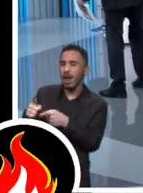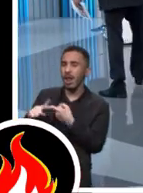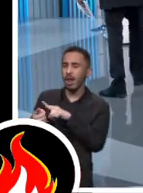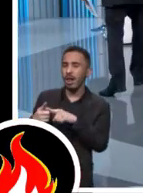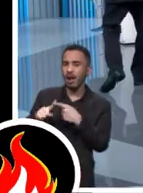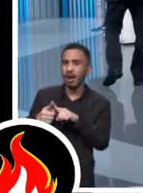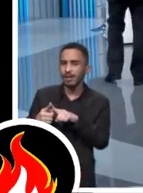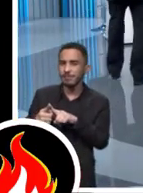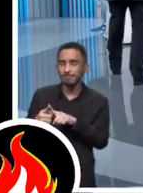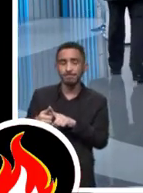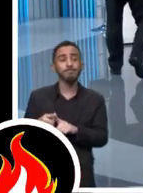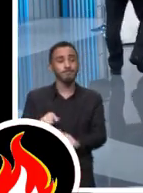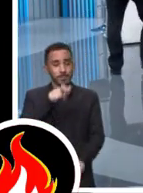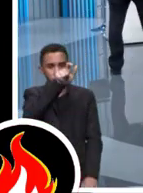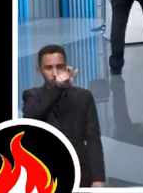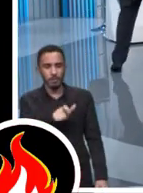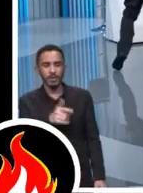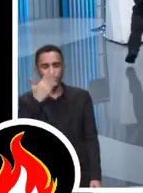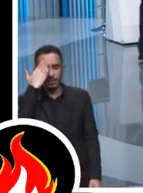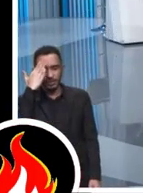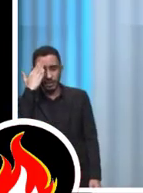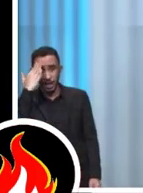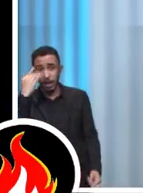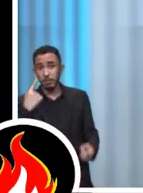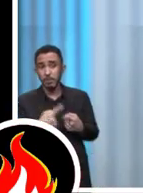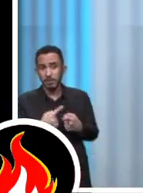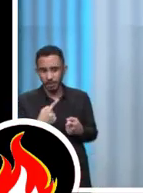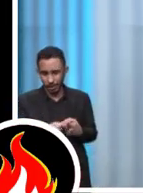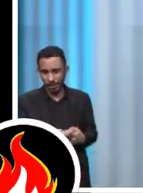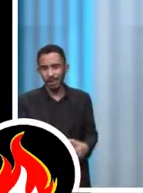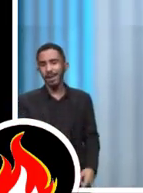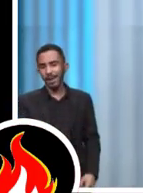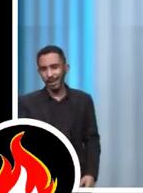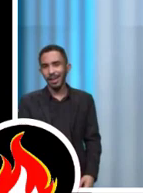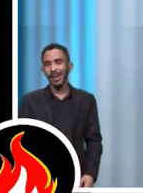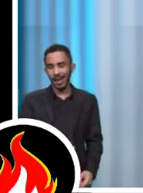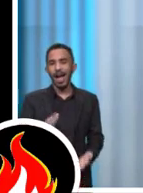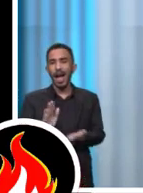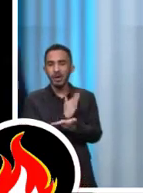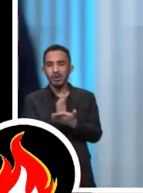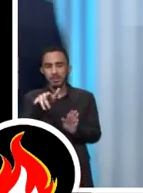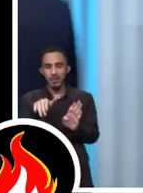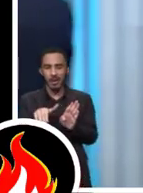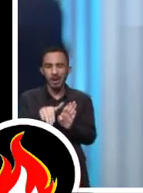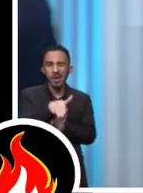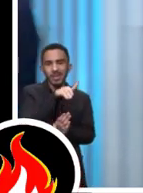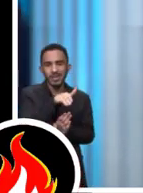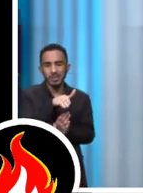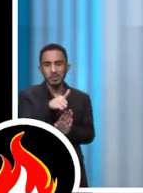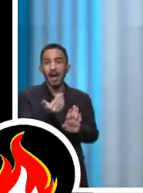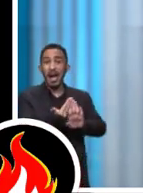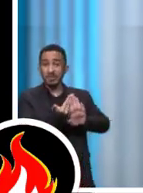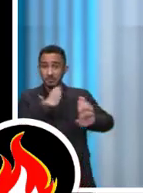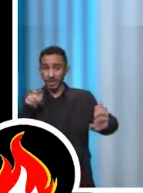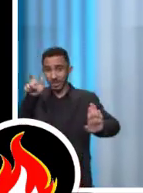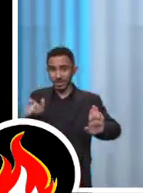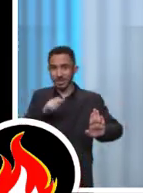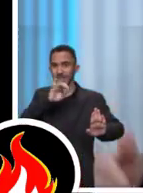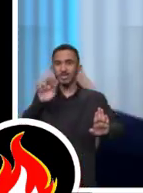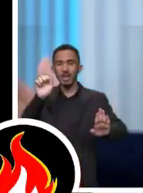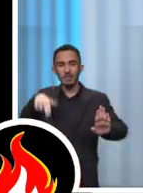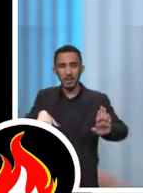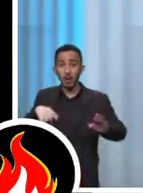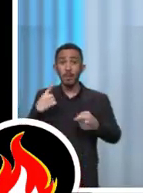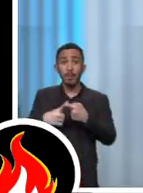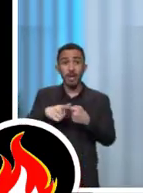você sabe que você você teve um tique até alguém te orientou se afasta do Roberto Justus porque você